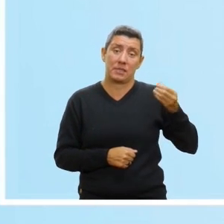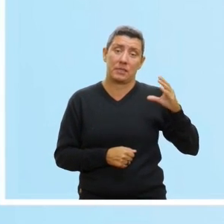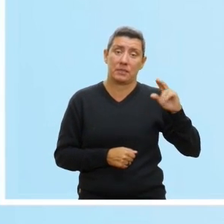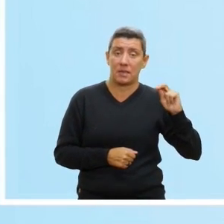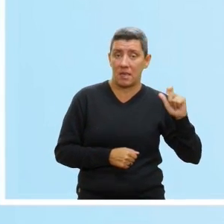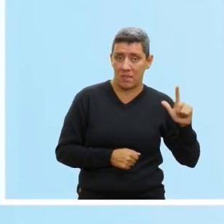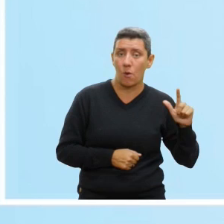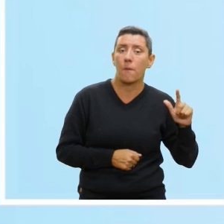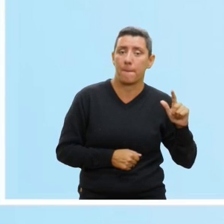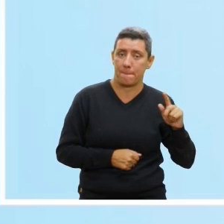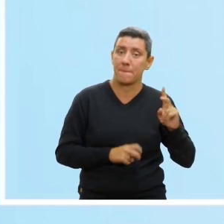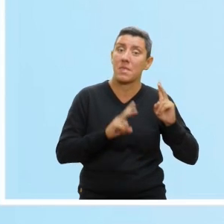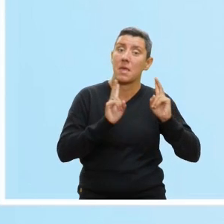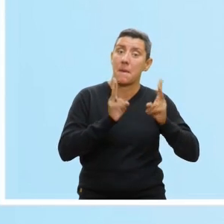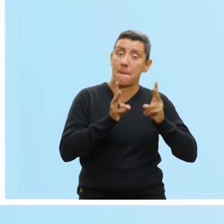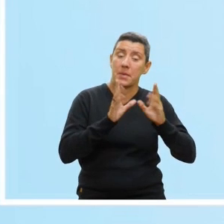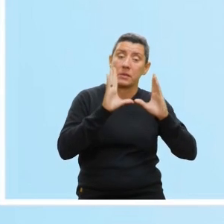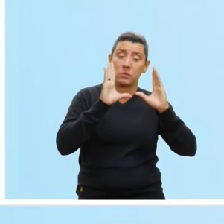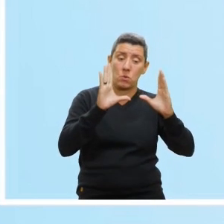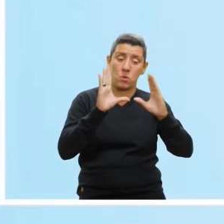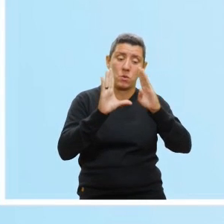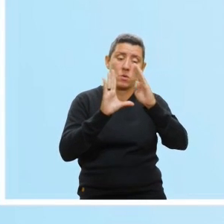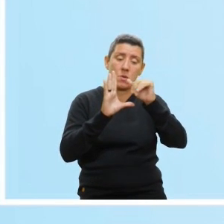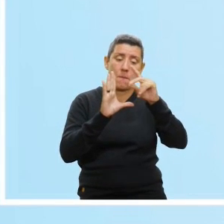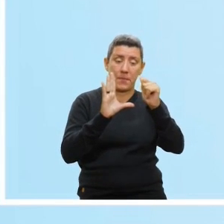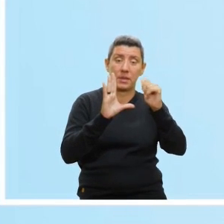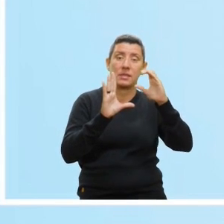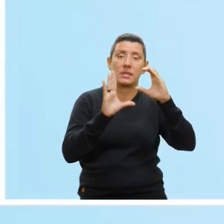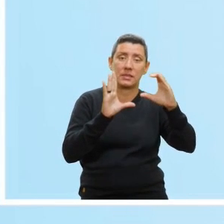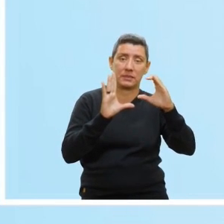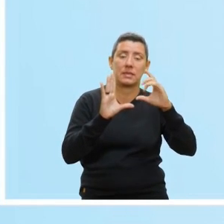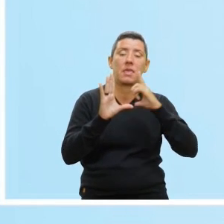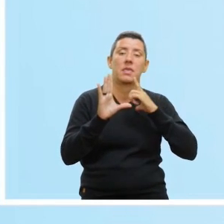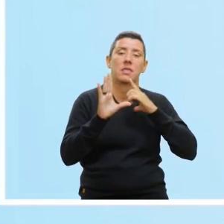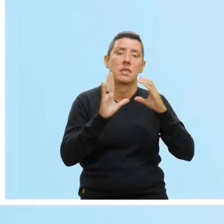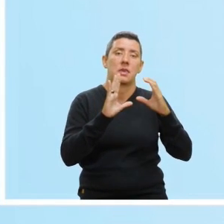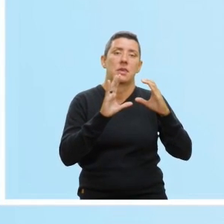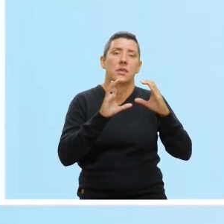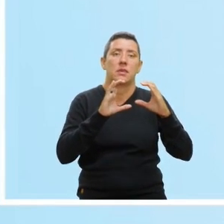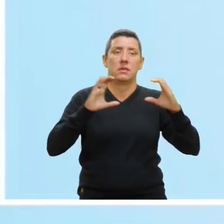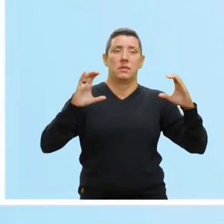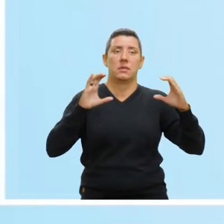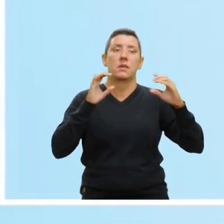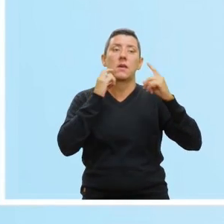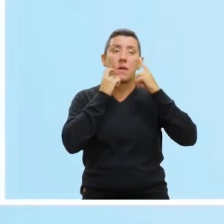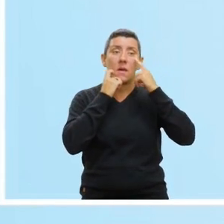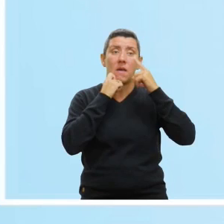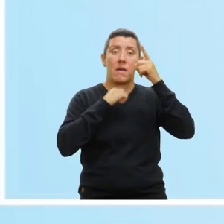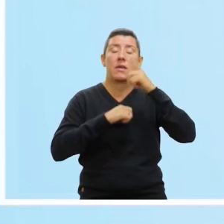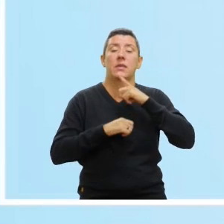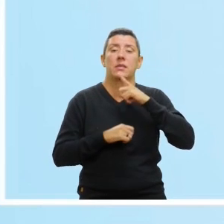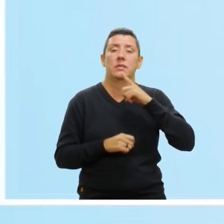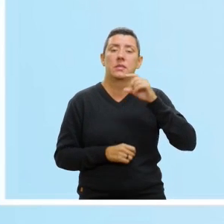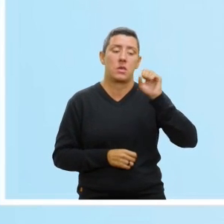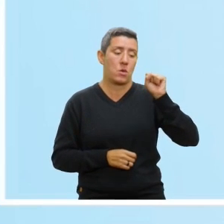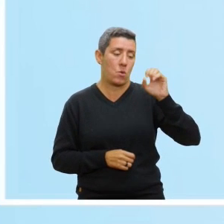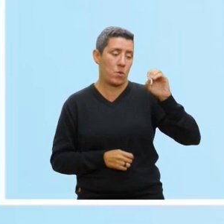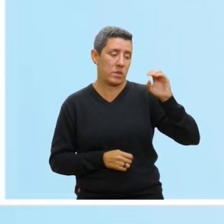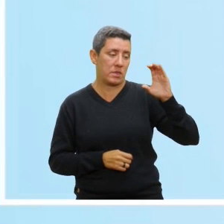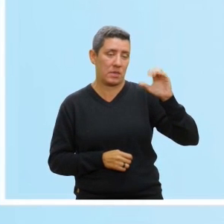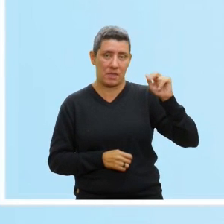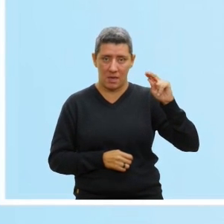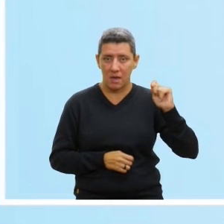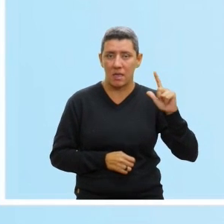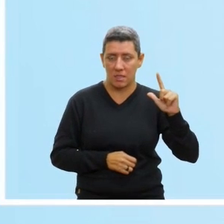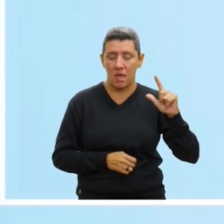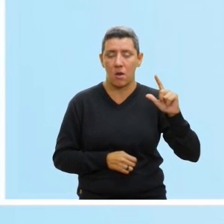consegue usar o que é chamado de banda C estendida, tá? Tá aqui do lado direito, na parte de cima, a gente tem os 80 canais, a